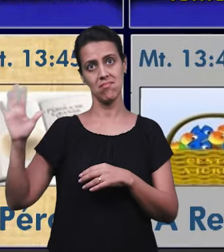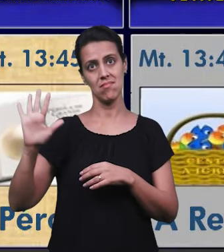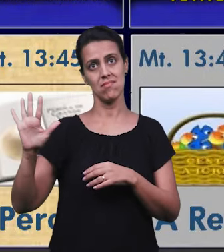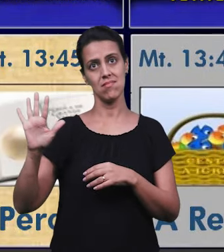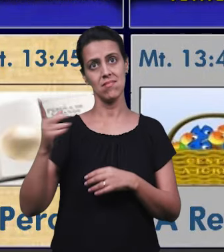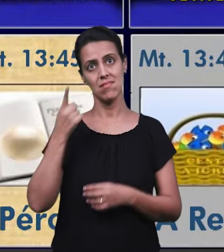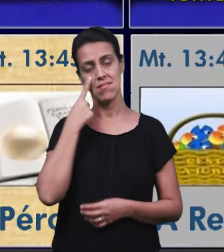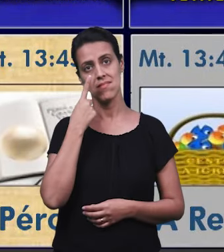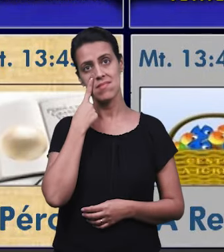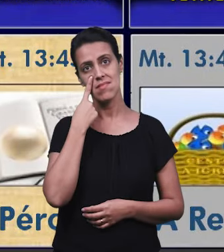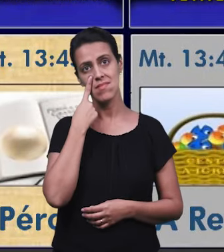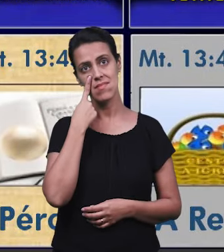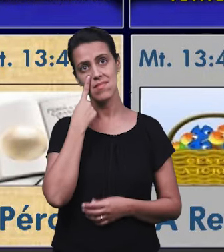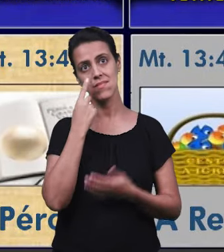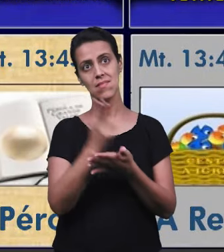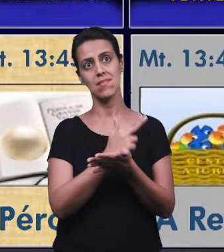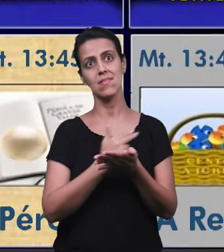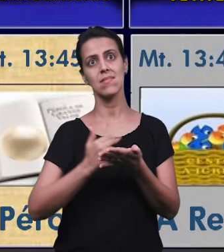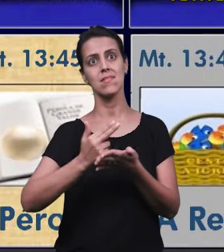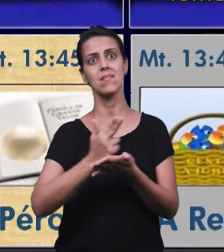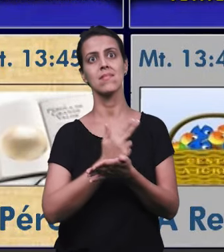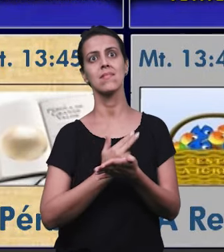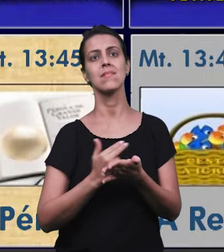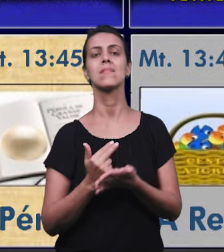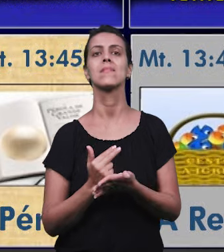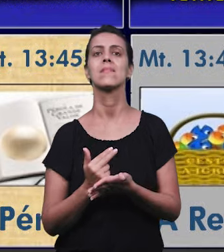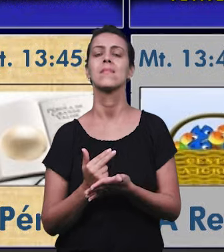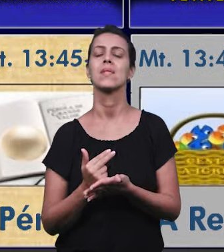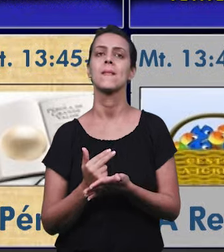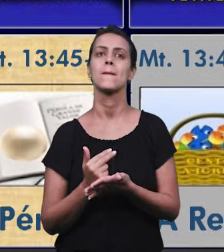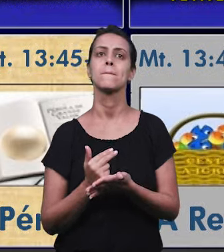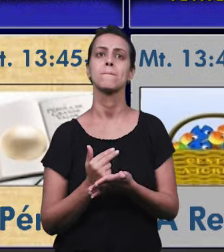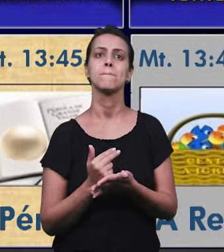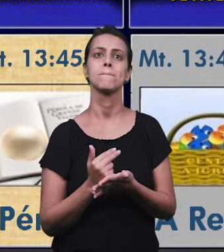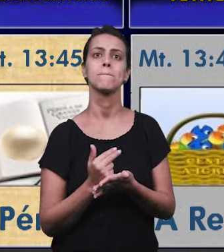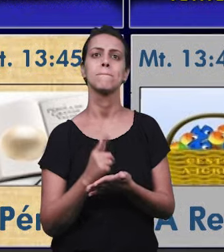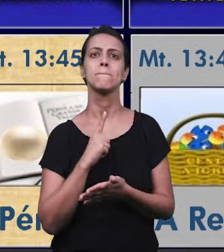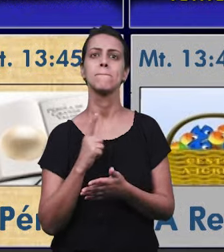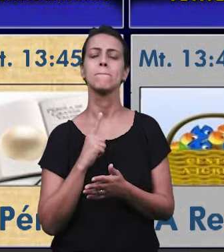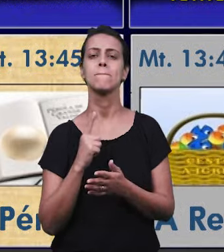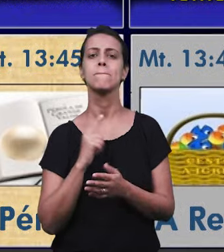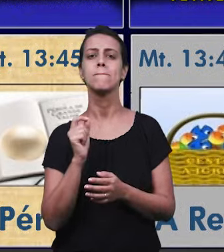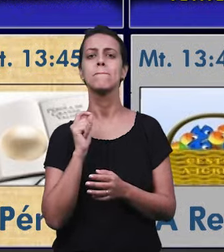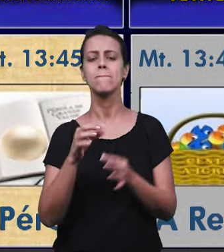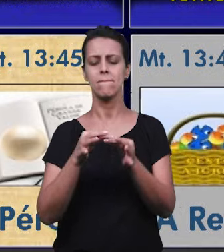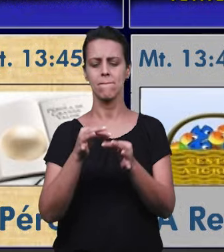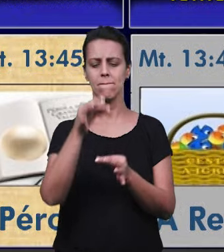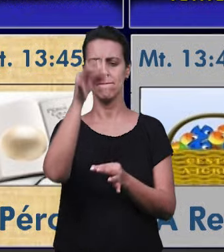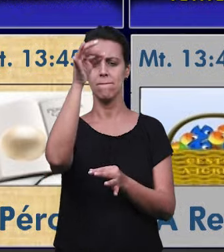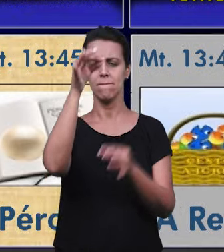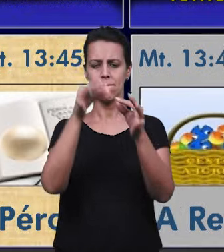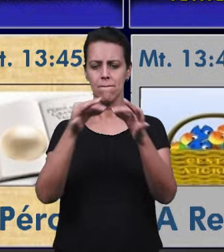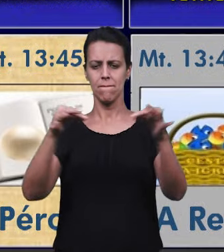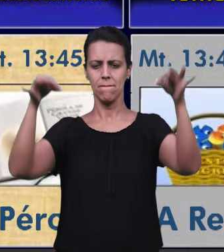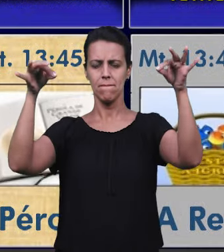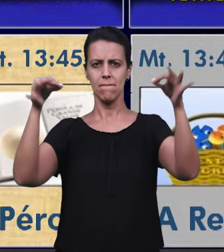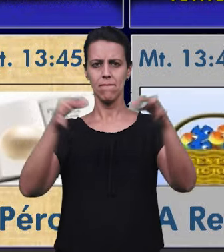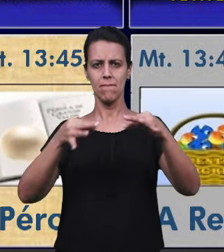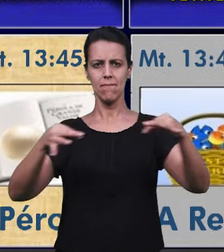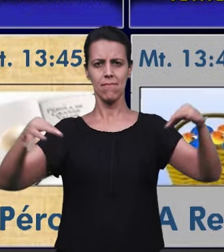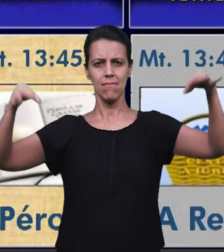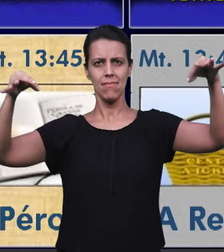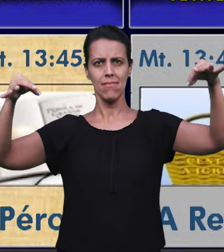figura da carta a Éfeso ali, que fala a respeito que tem uma figura de um castiçal, ou menorá, como os judeus chamam,